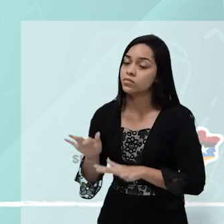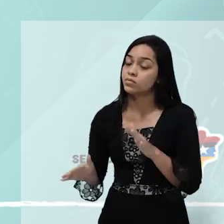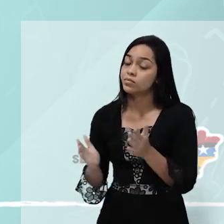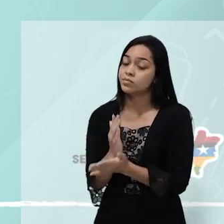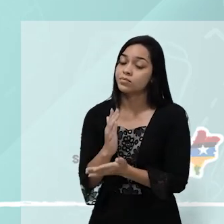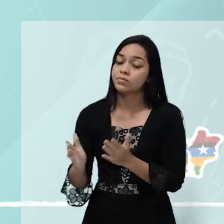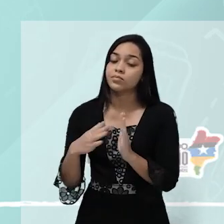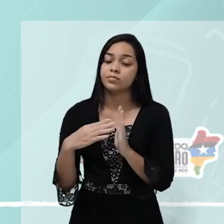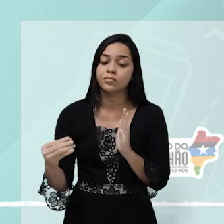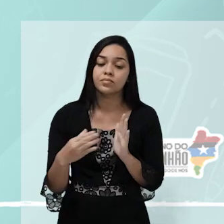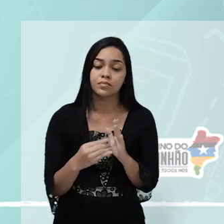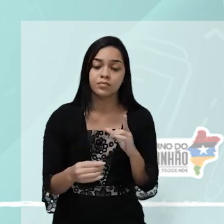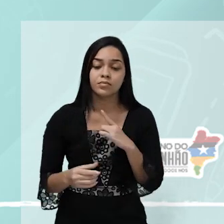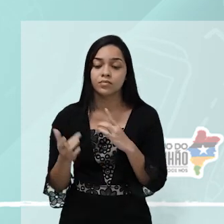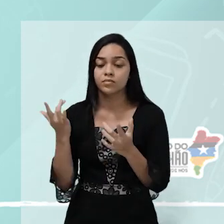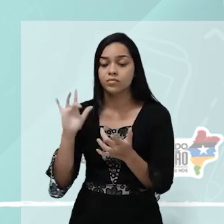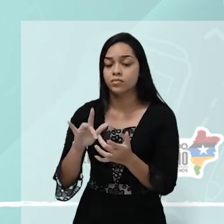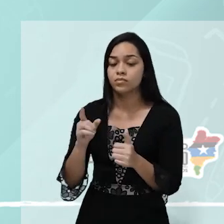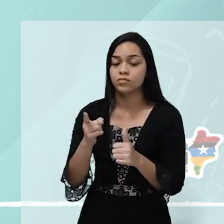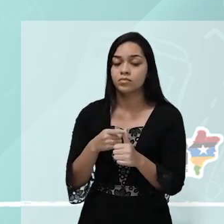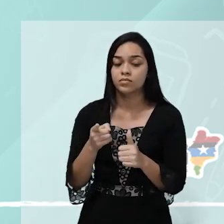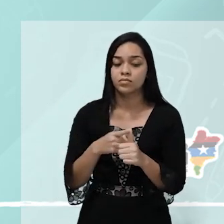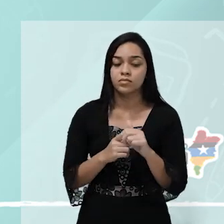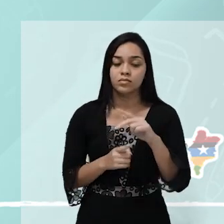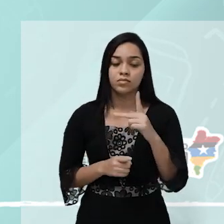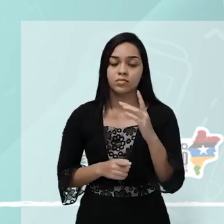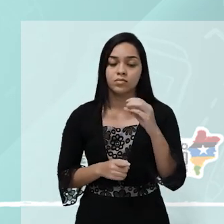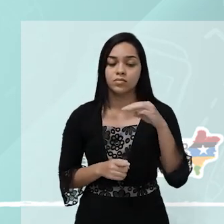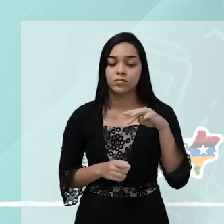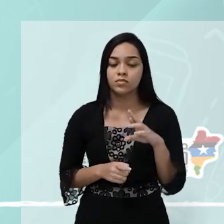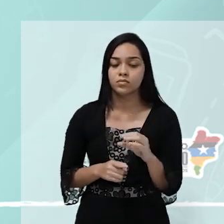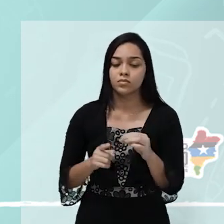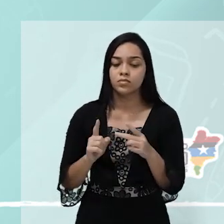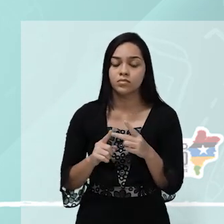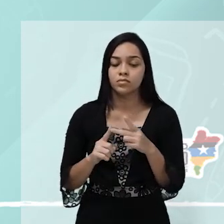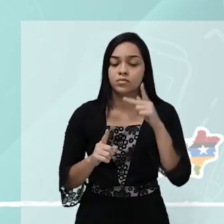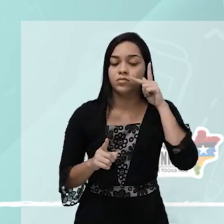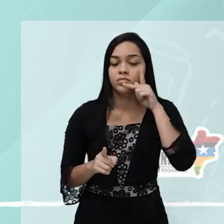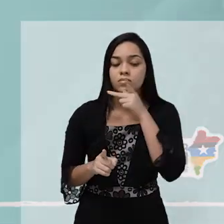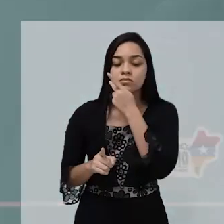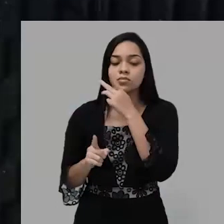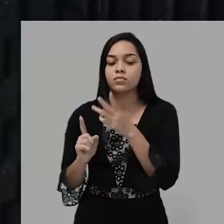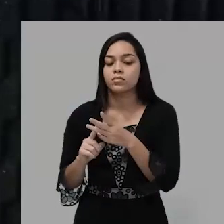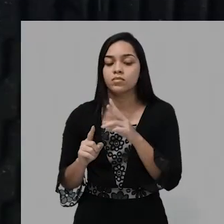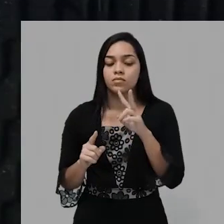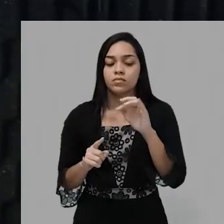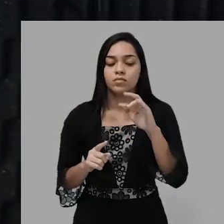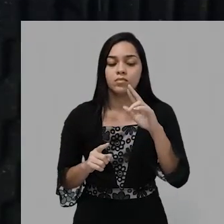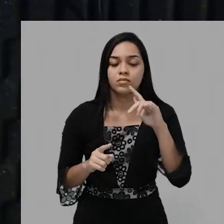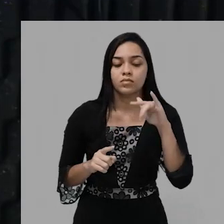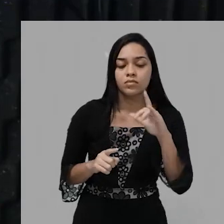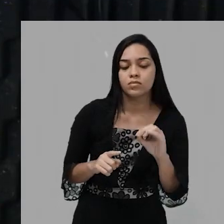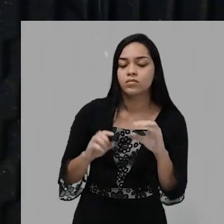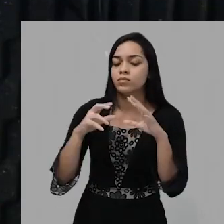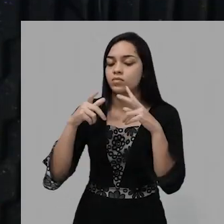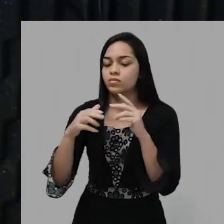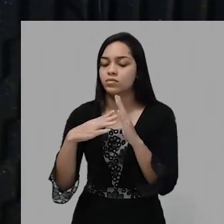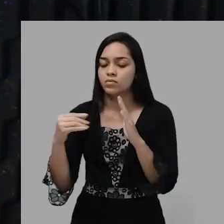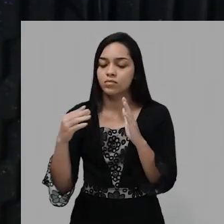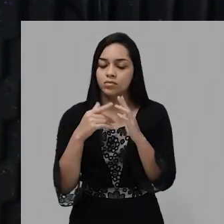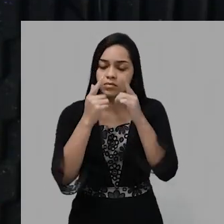modelos para o classicismo são Homero, Platão e Virgílio. Então, vocês podem ver que eles seguiam aí todos os